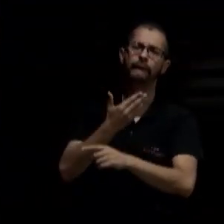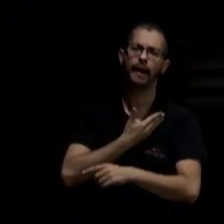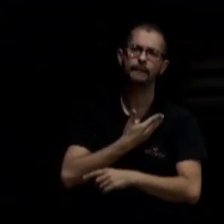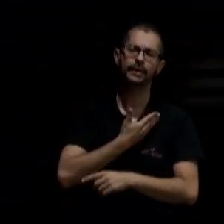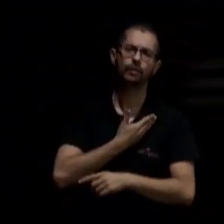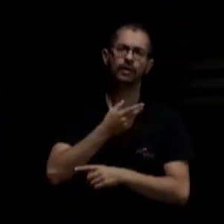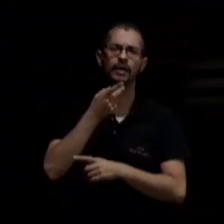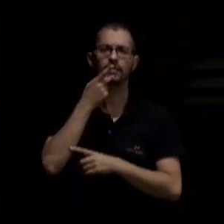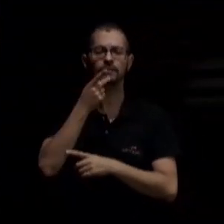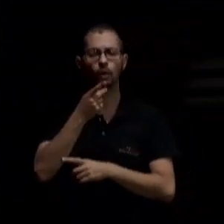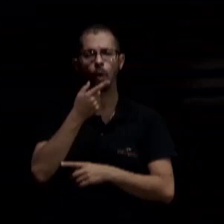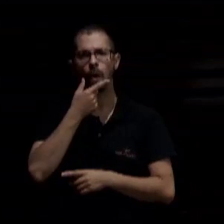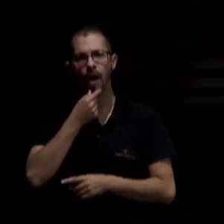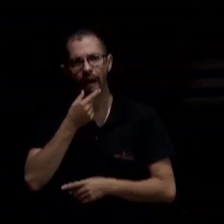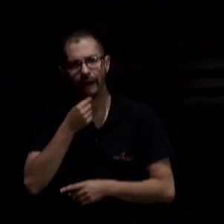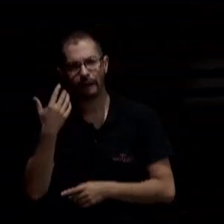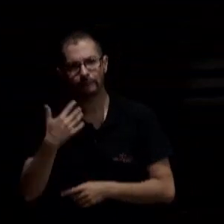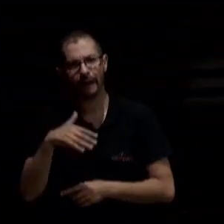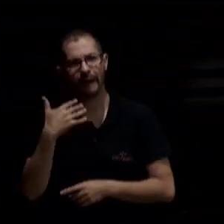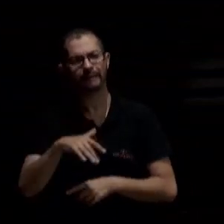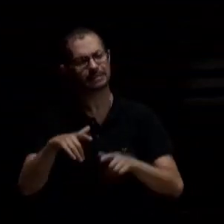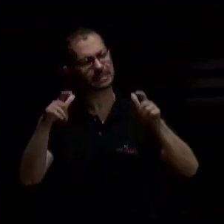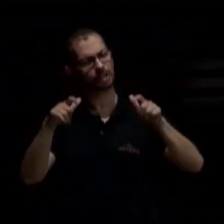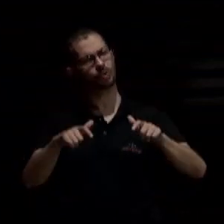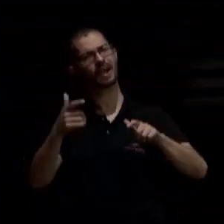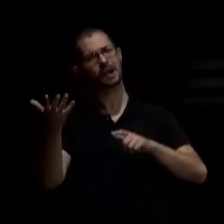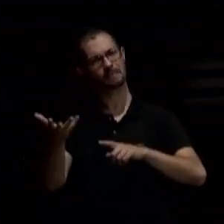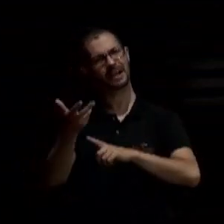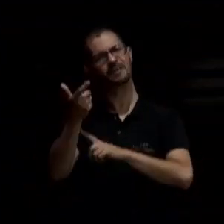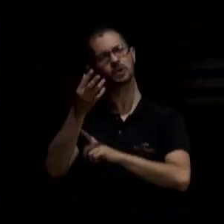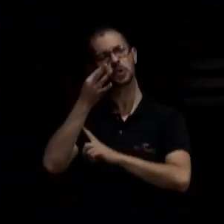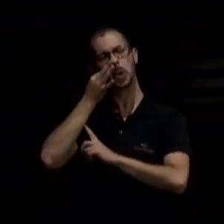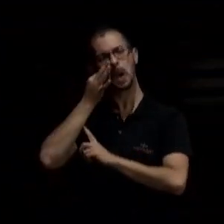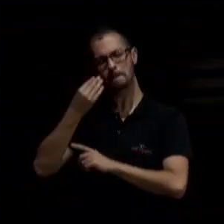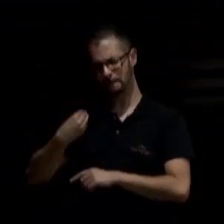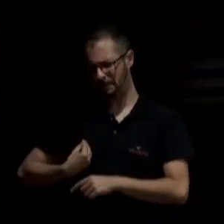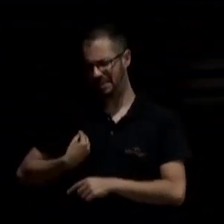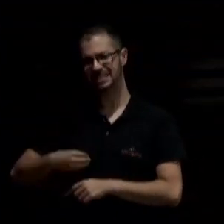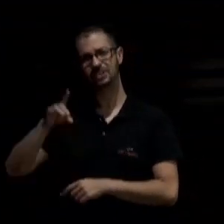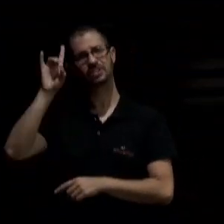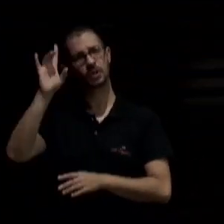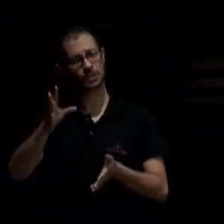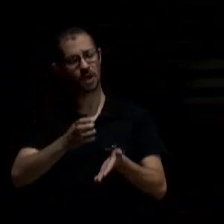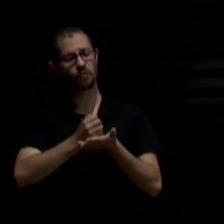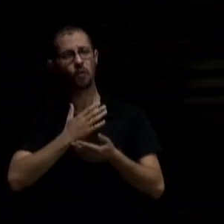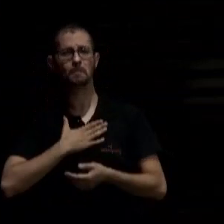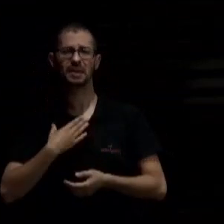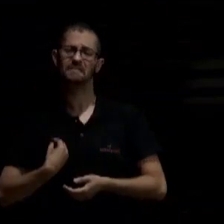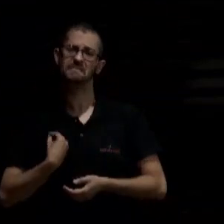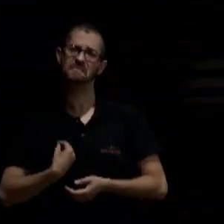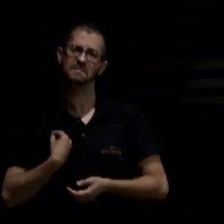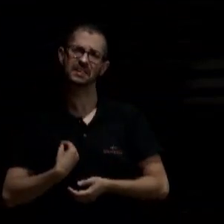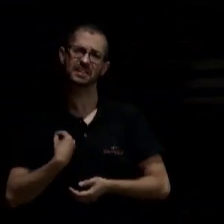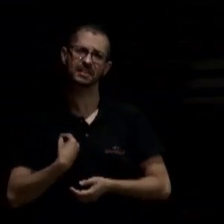disse assim: rapaz, que lugar maravilhoso da presença de Deus. Deus salvou a minha vida. E ele disse: então eu